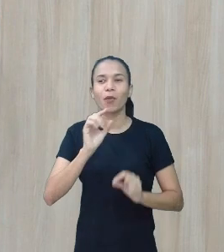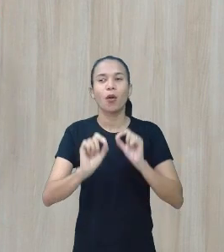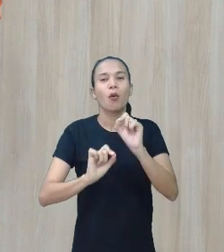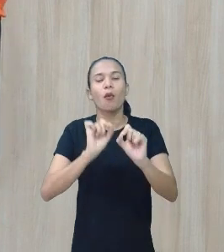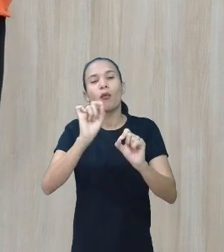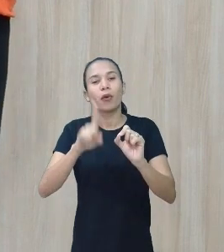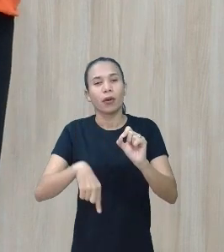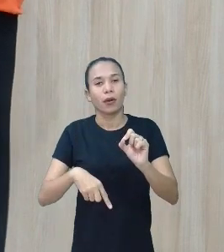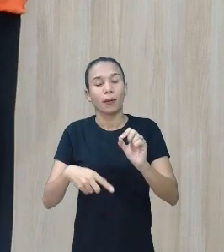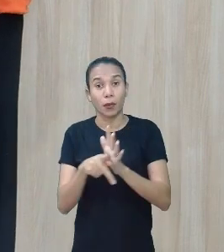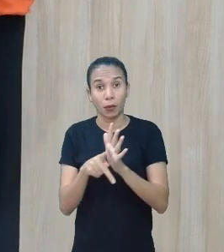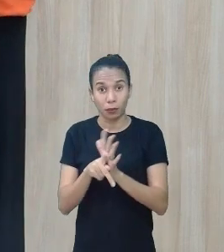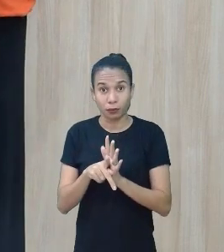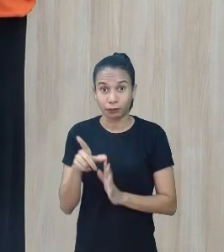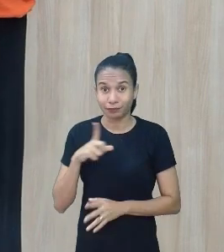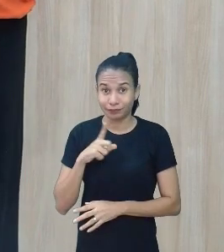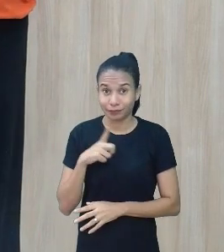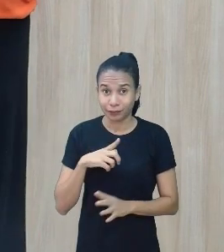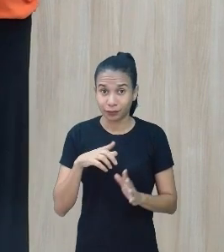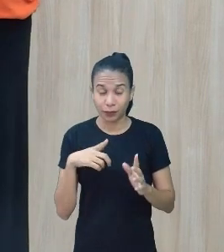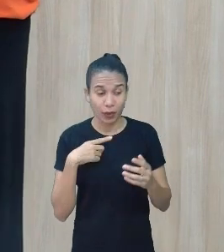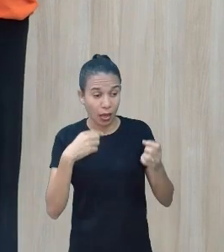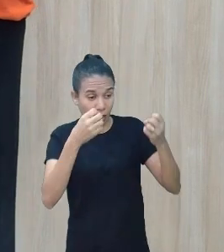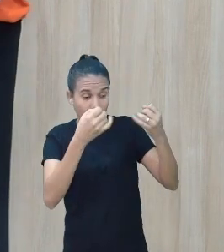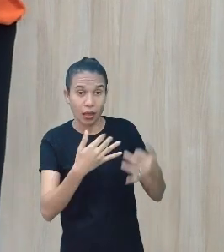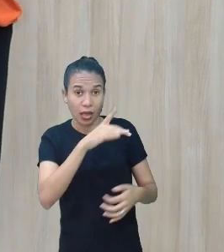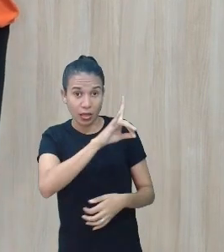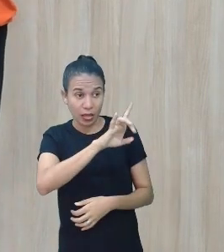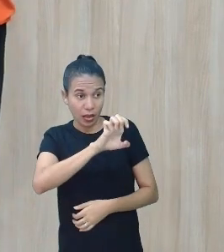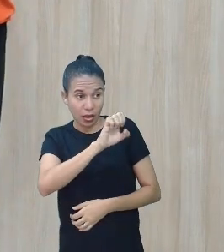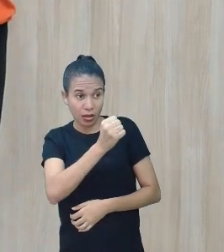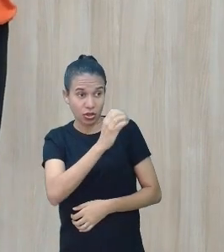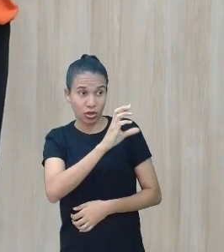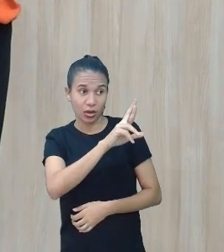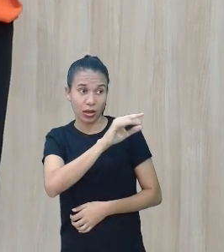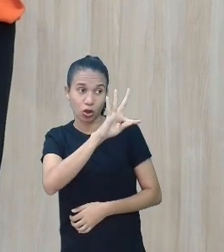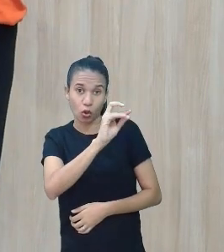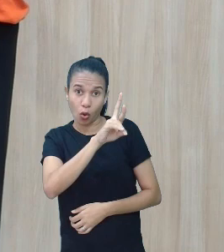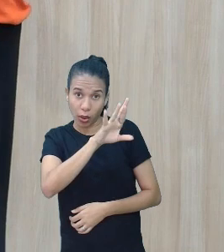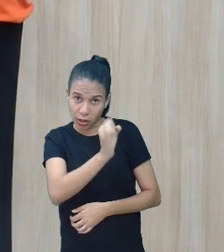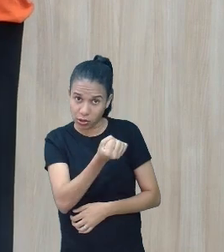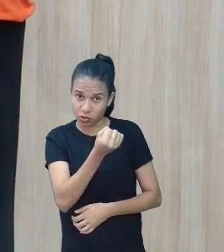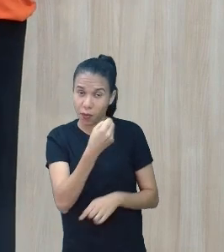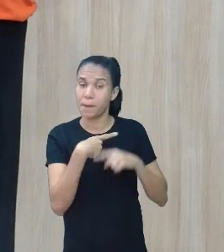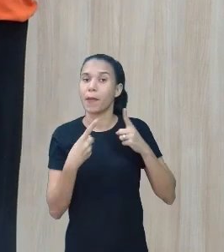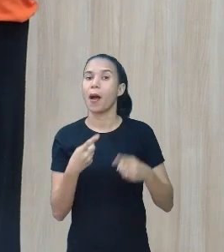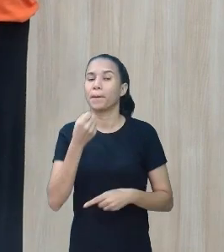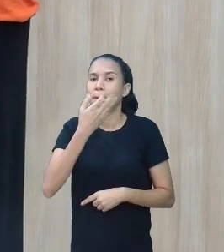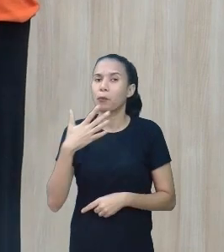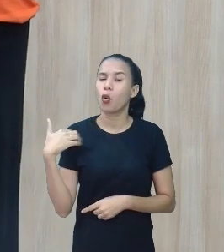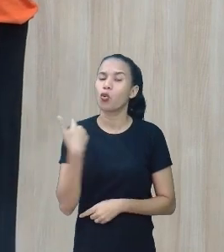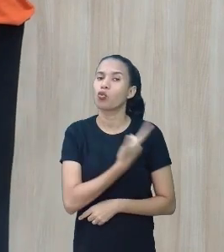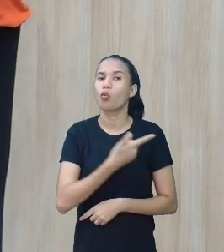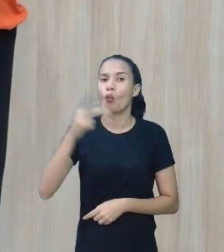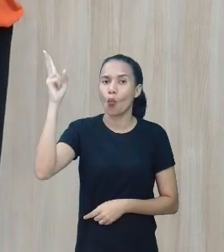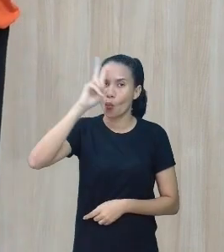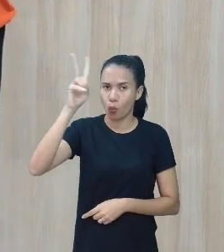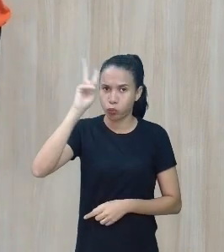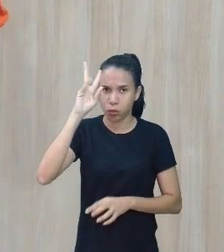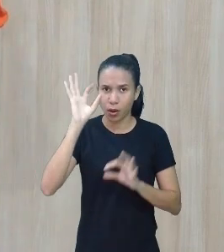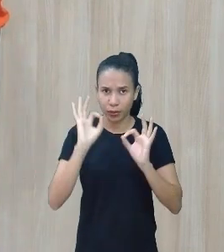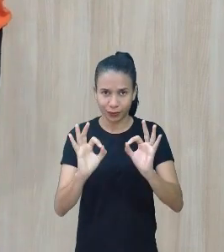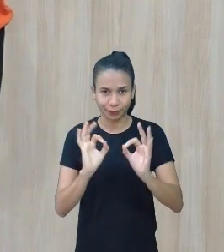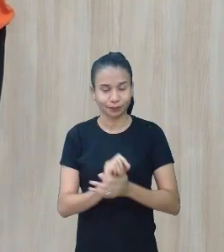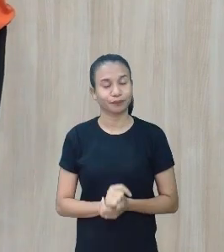familiarizados com essa questão de descritores, mas é sempre bom a gente reforçar.